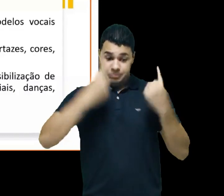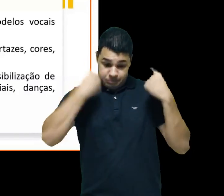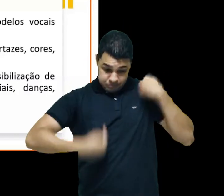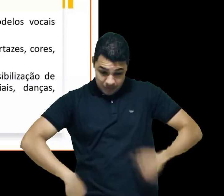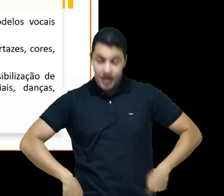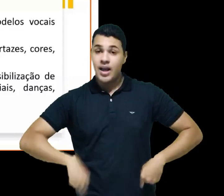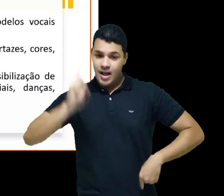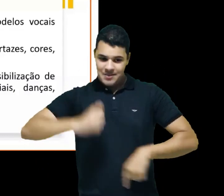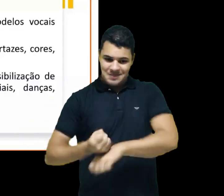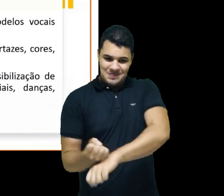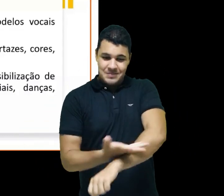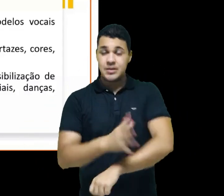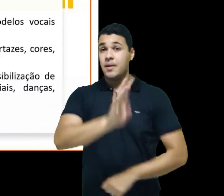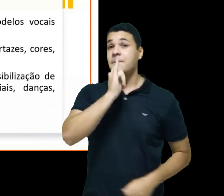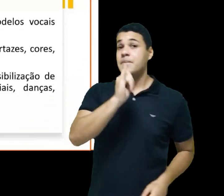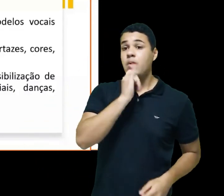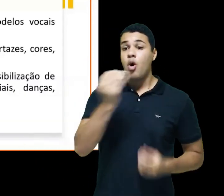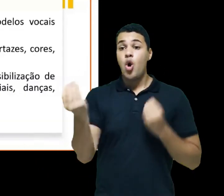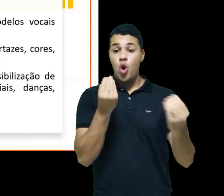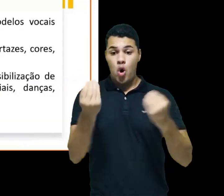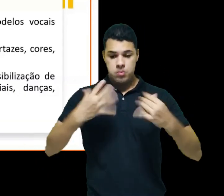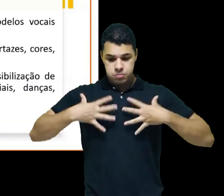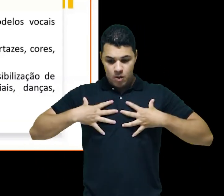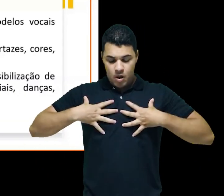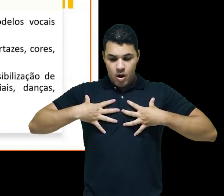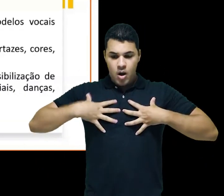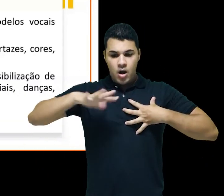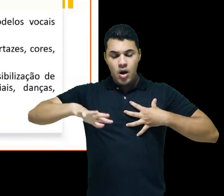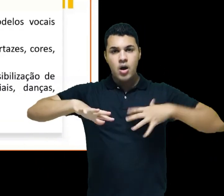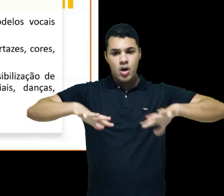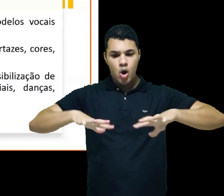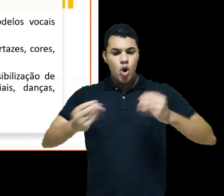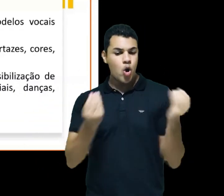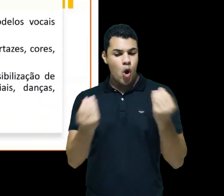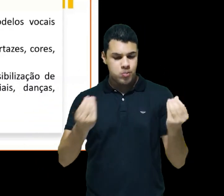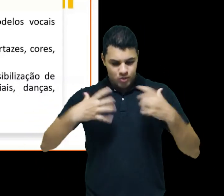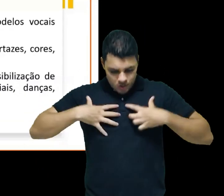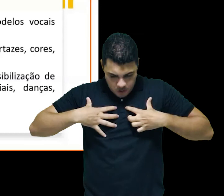de movimento, como a manipulação e sensibilização de